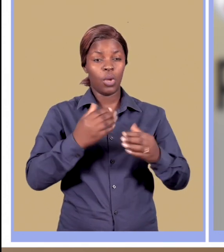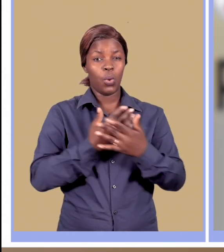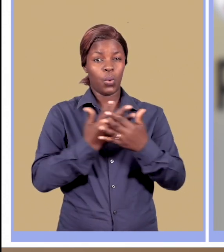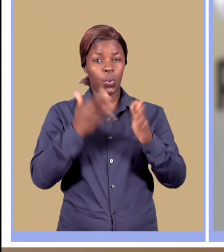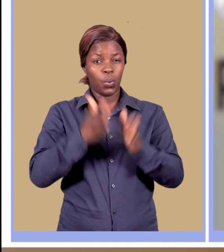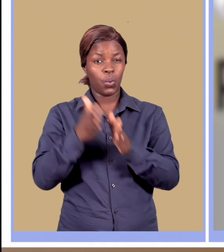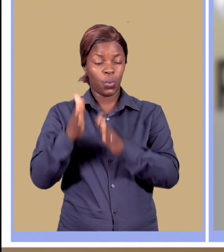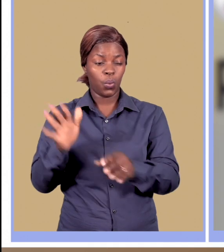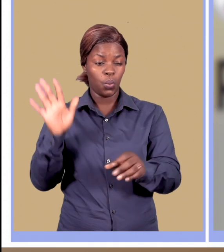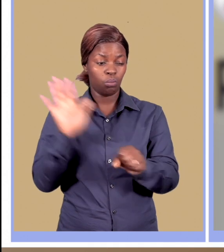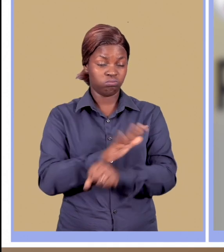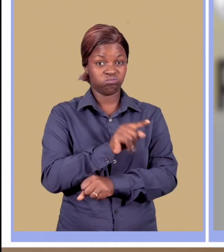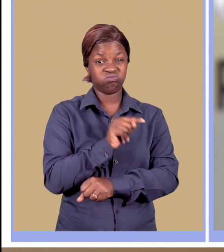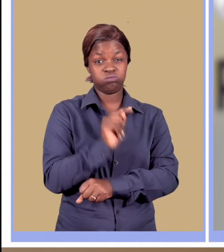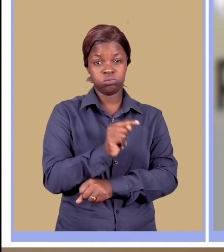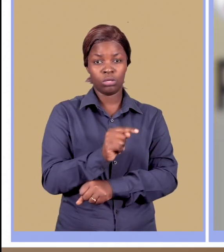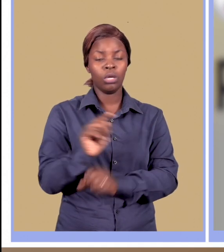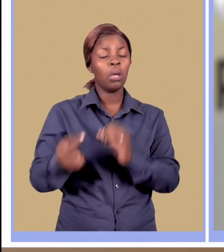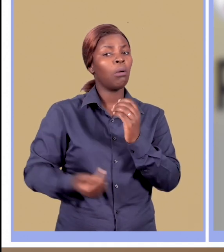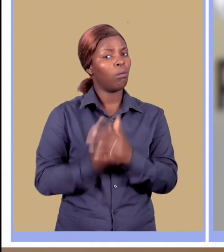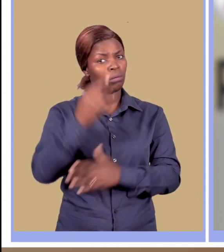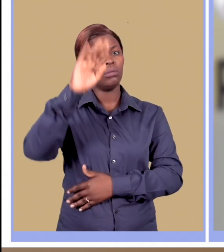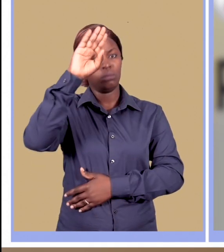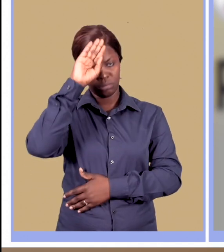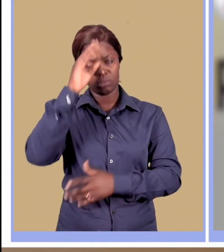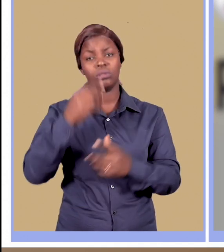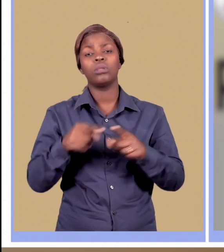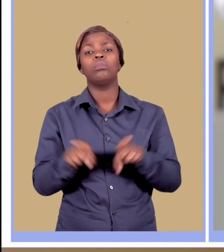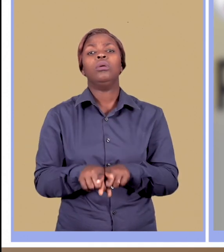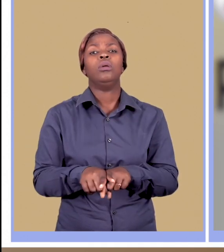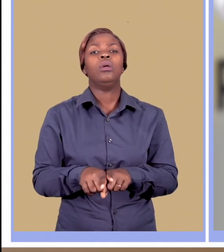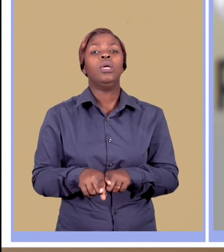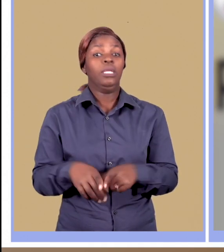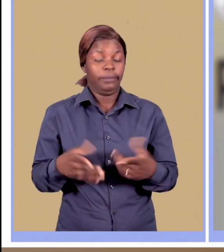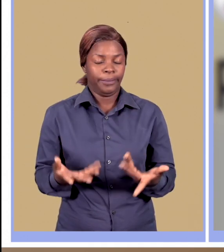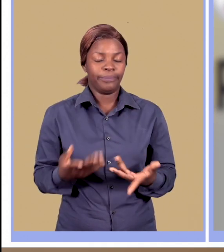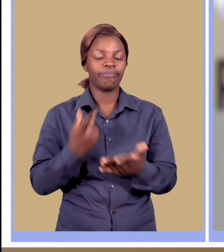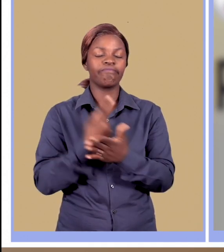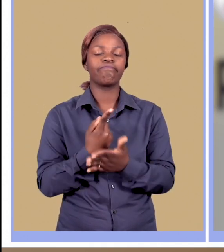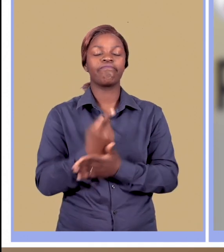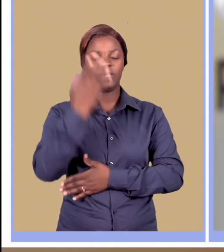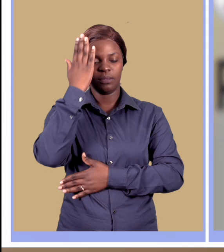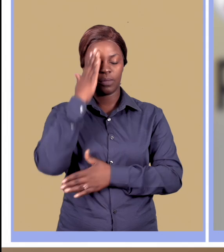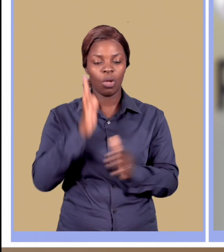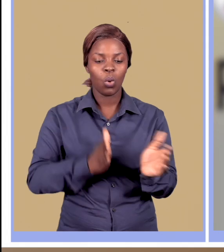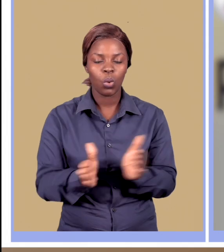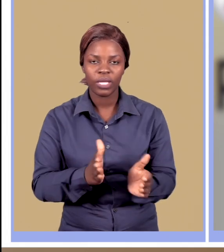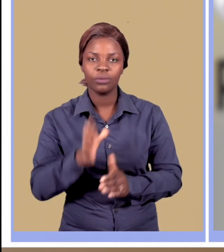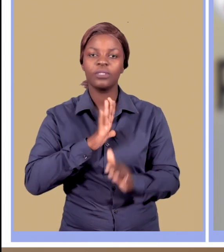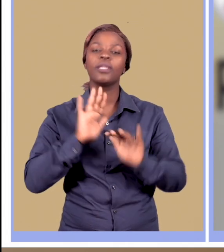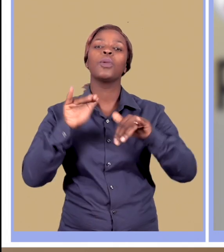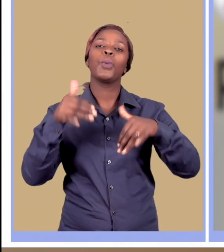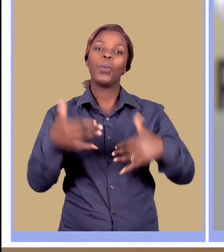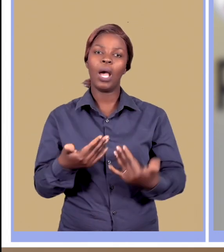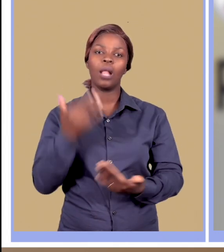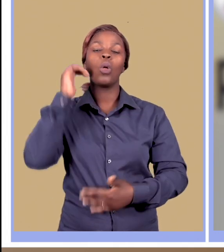essas intempéries, não é? E é muito importante que as pessoas saibam como comportar-se dentro deste centro e